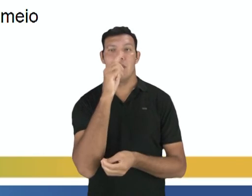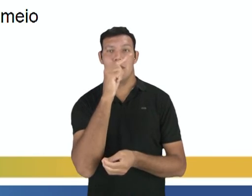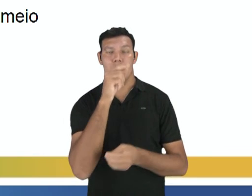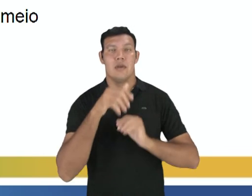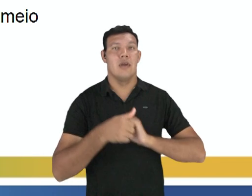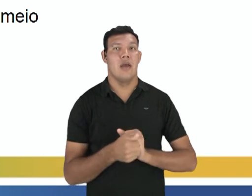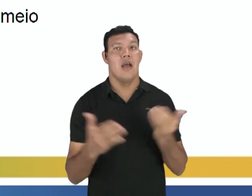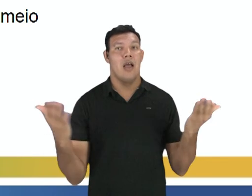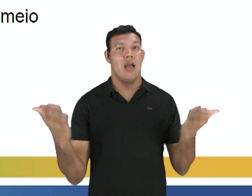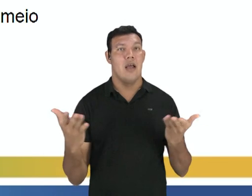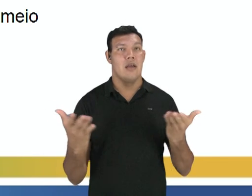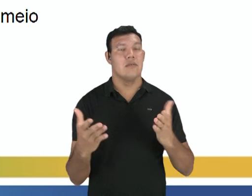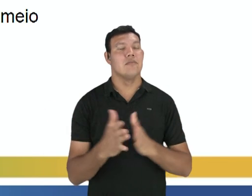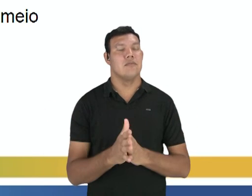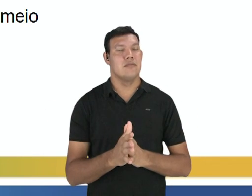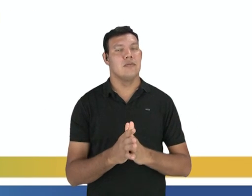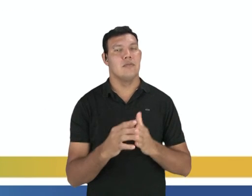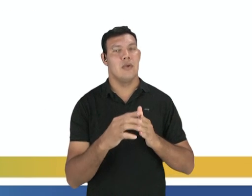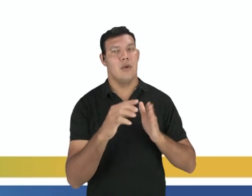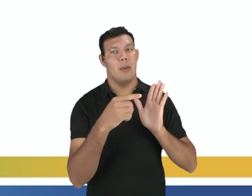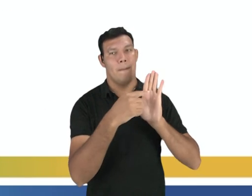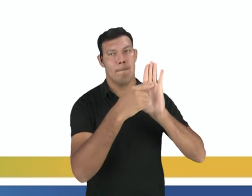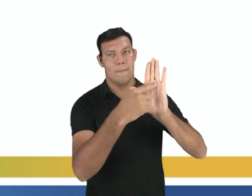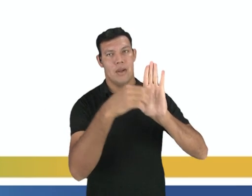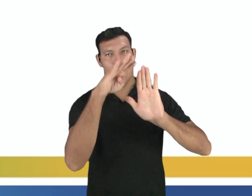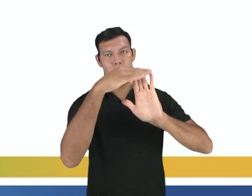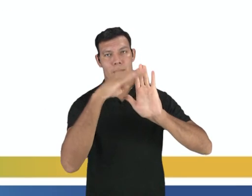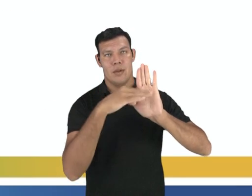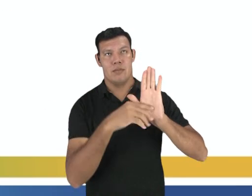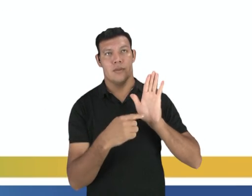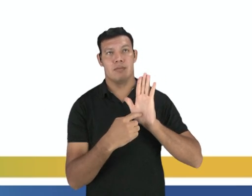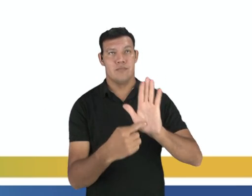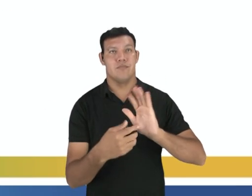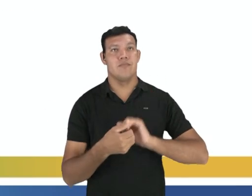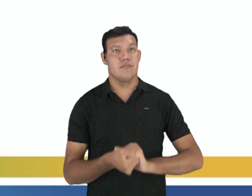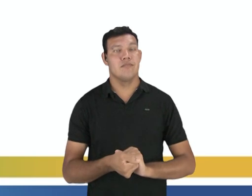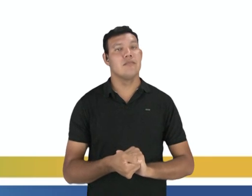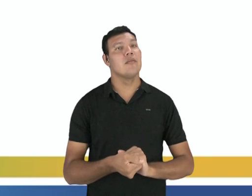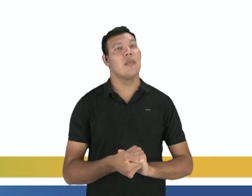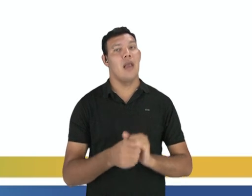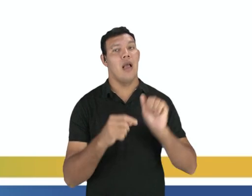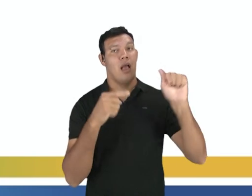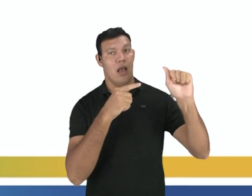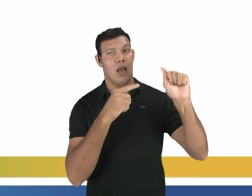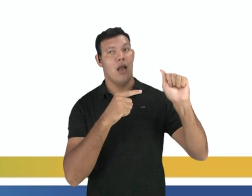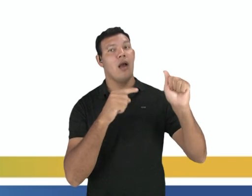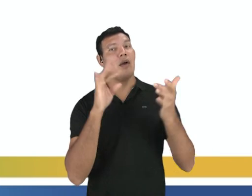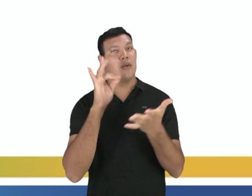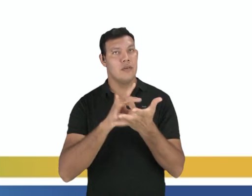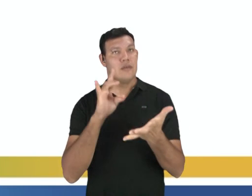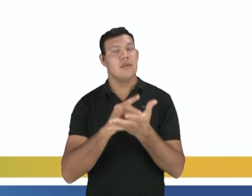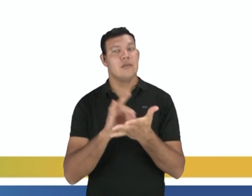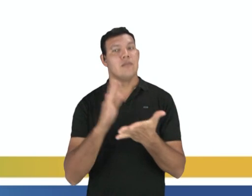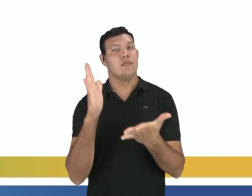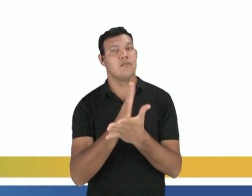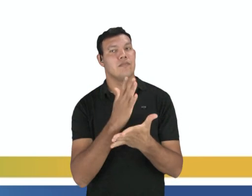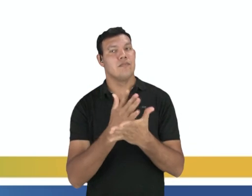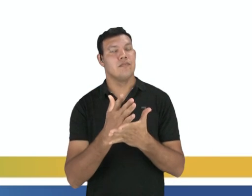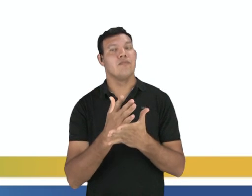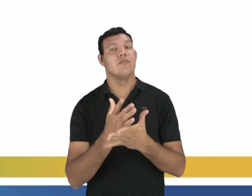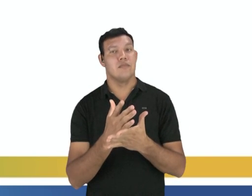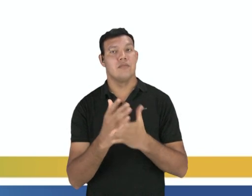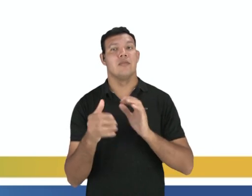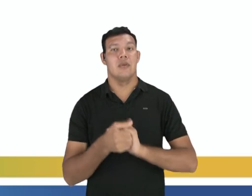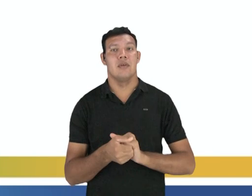vai ver agora cada uma dessas afirmativas, ok? Letra A é verdadeiro. Algumas substâncias moleculares